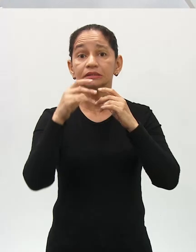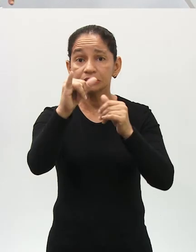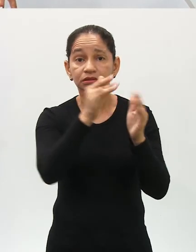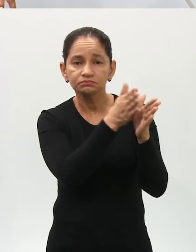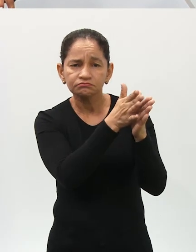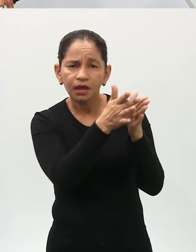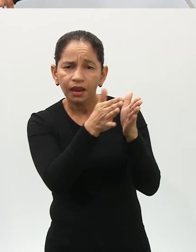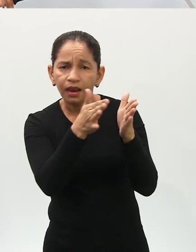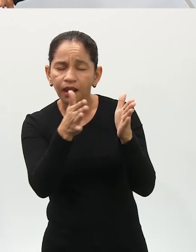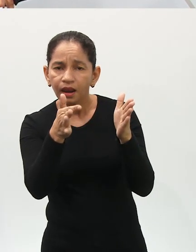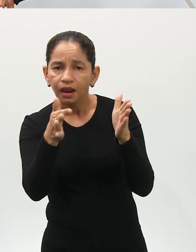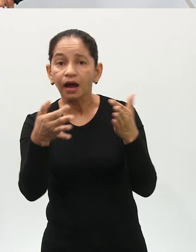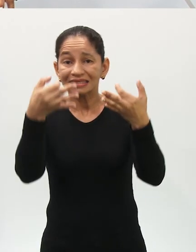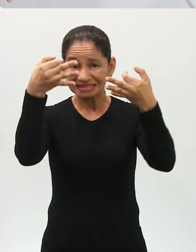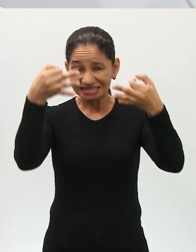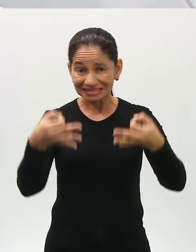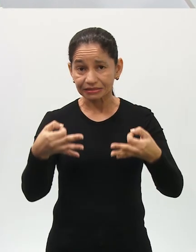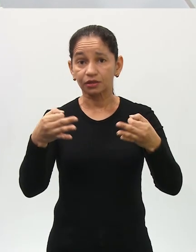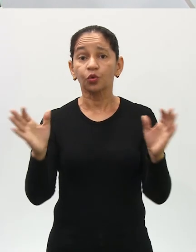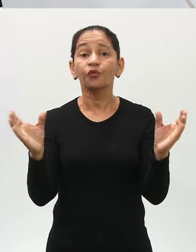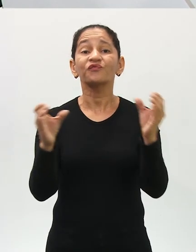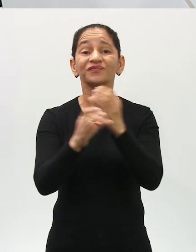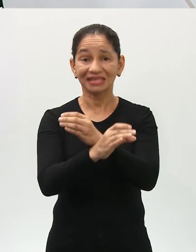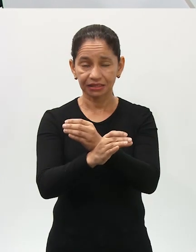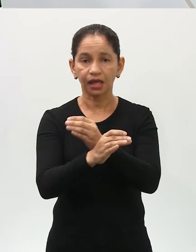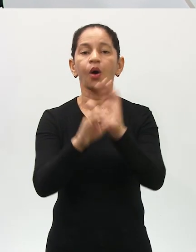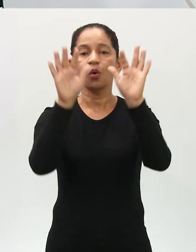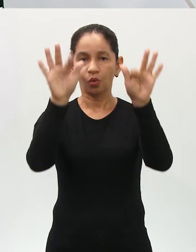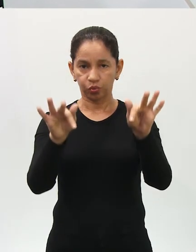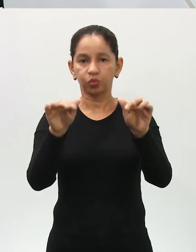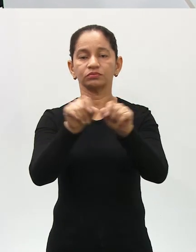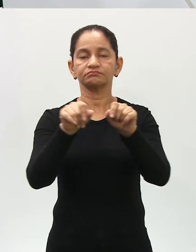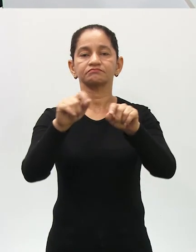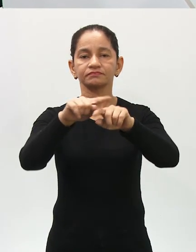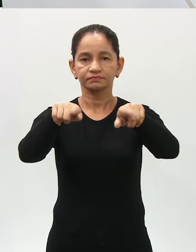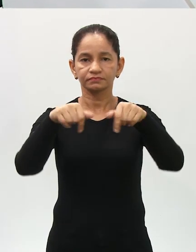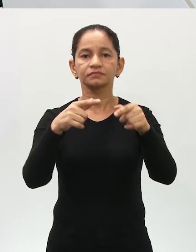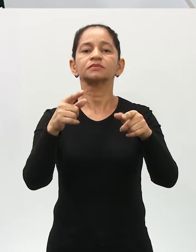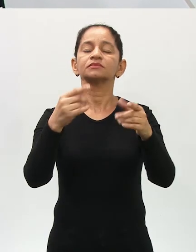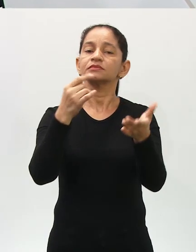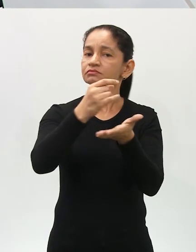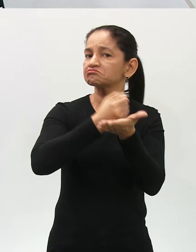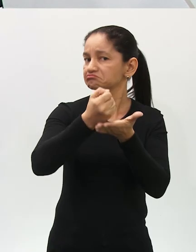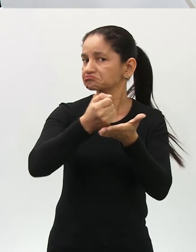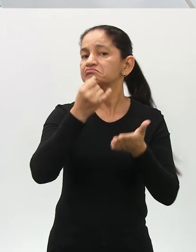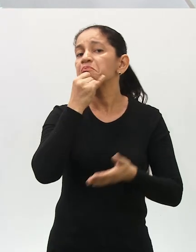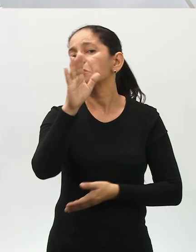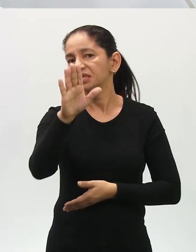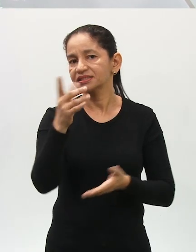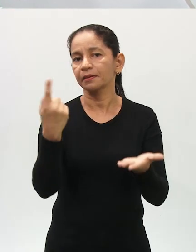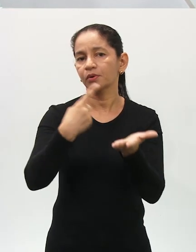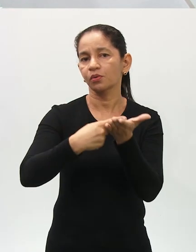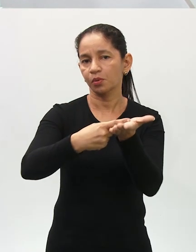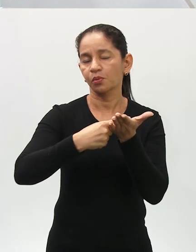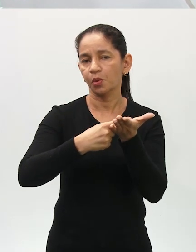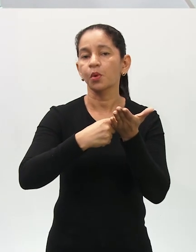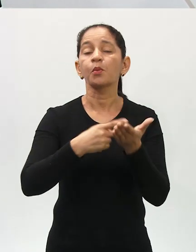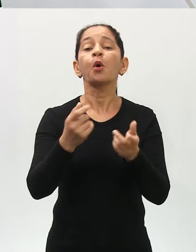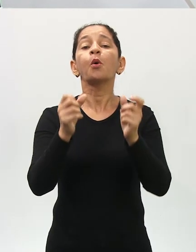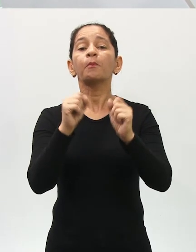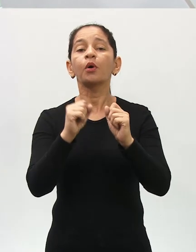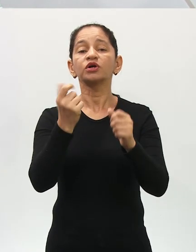o contrato corretamente, ao término, esse valor então que fica de posse do governo, né, do órgão com quem ela tem um